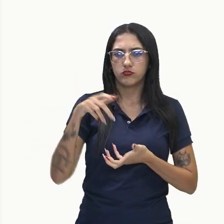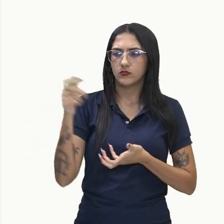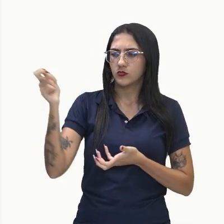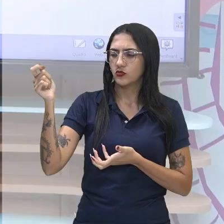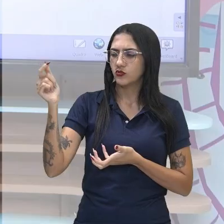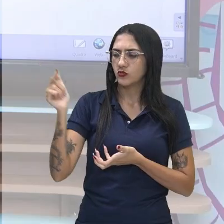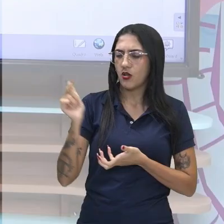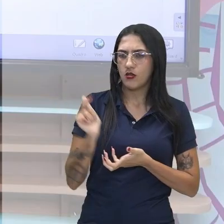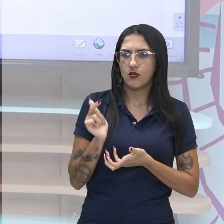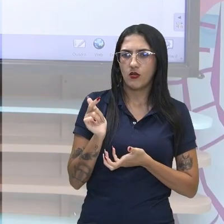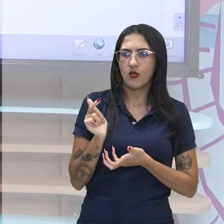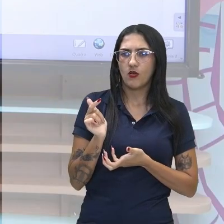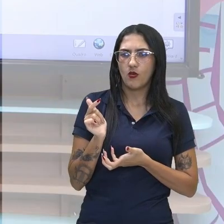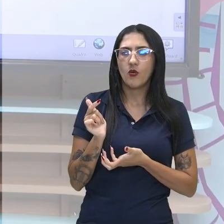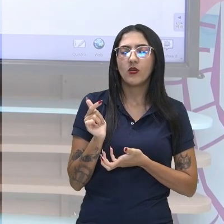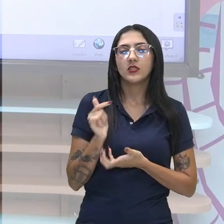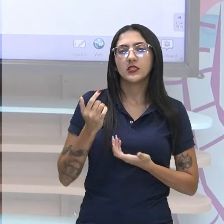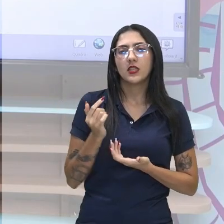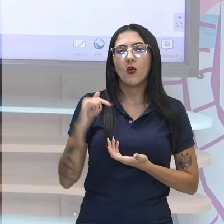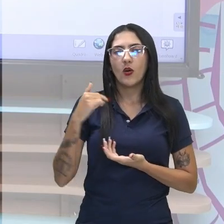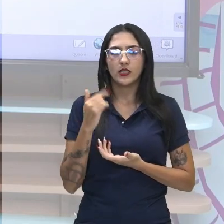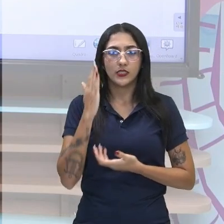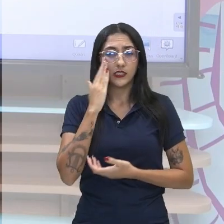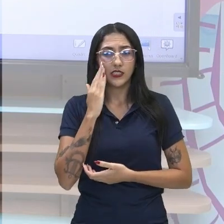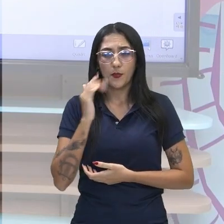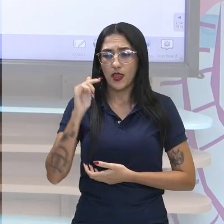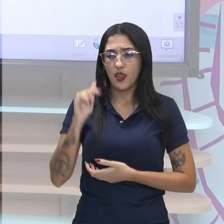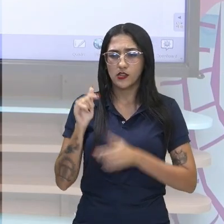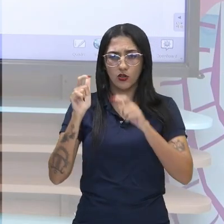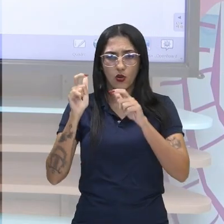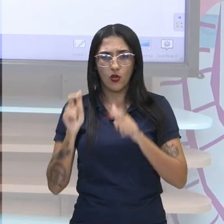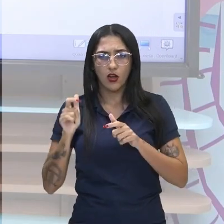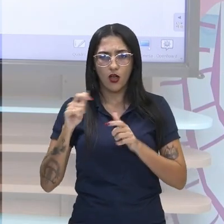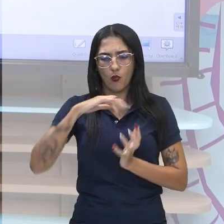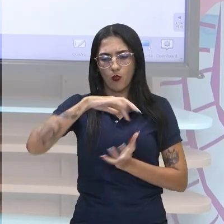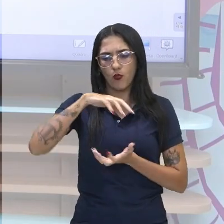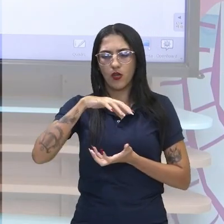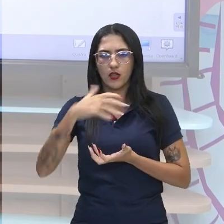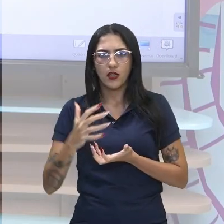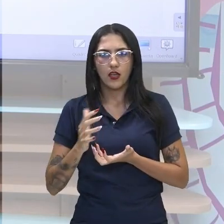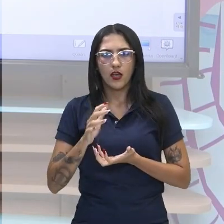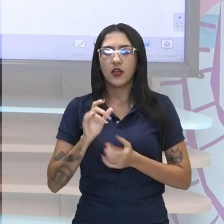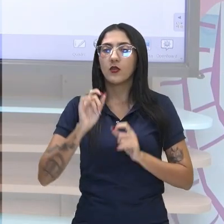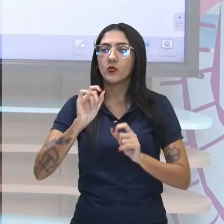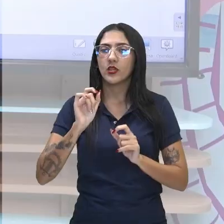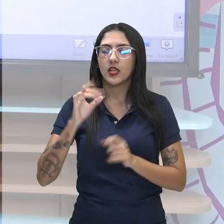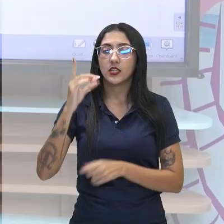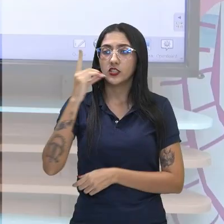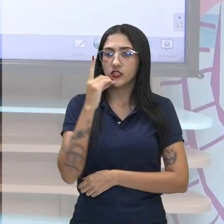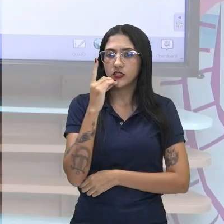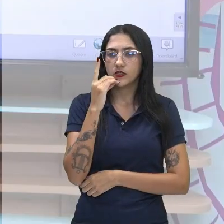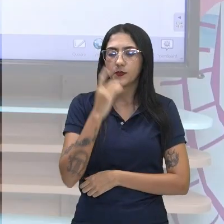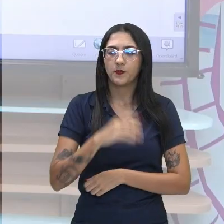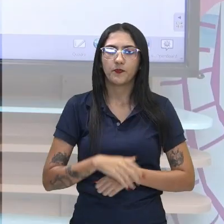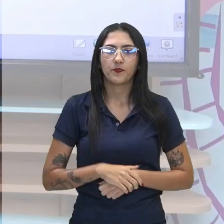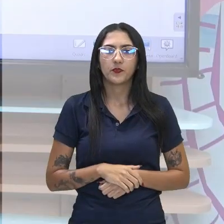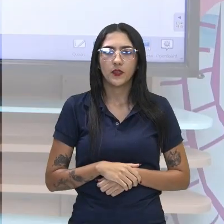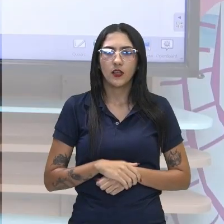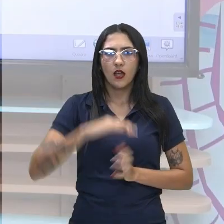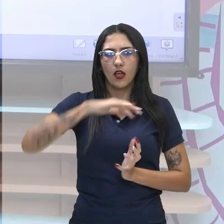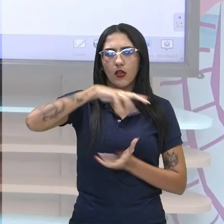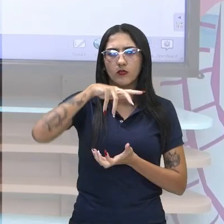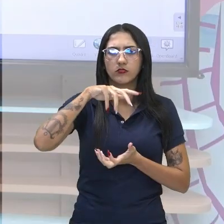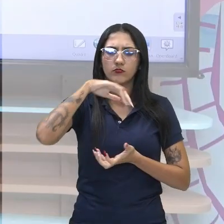luz solar, então nós padronizamos ali de chamar de dia. Aquelas